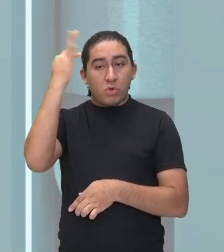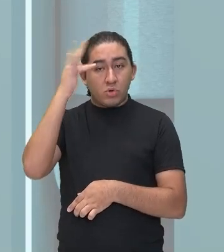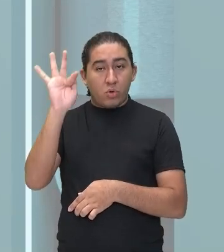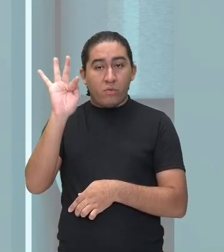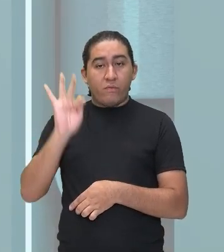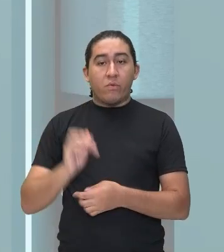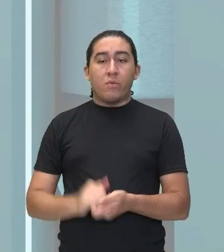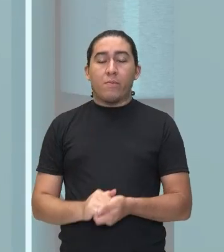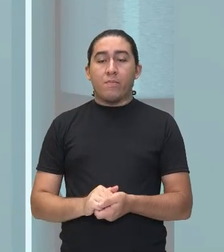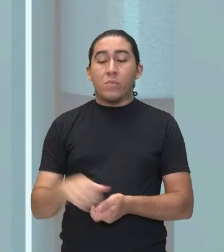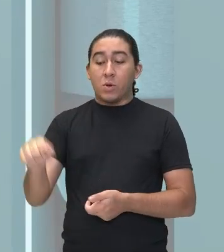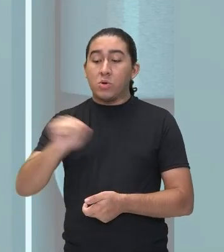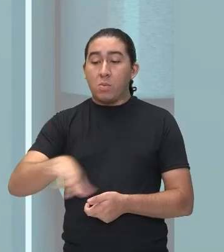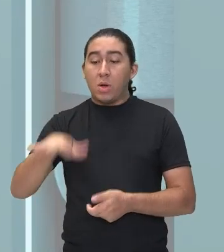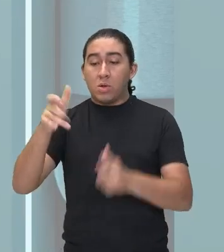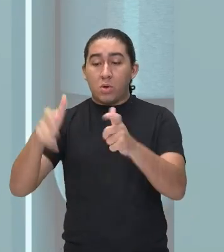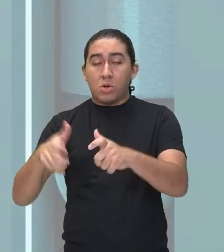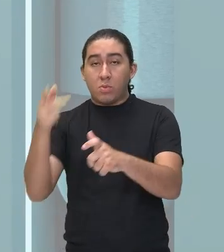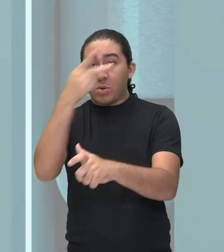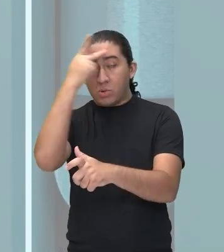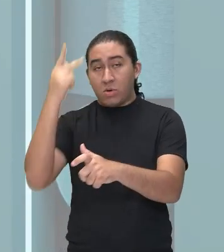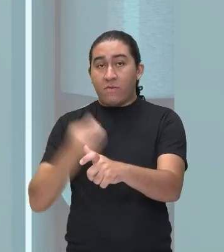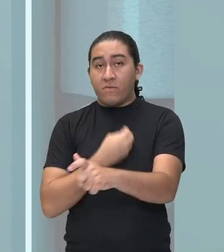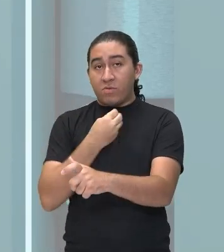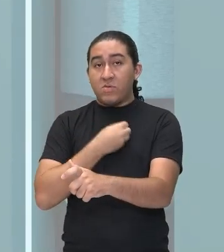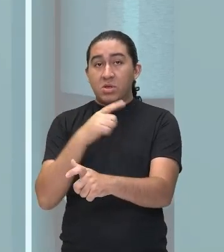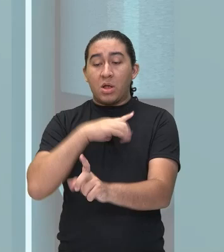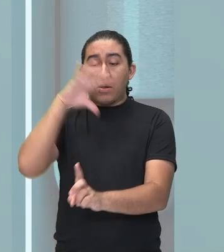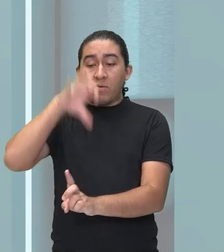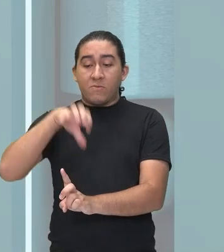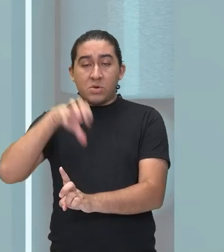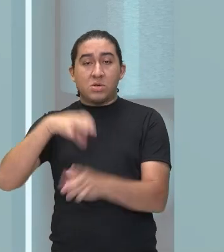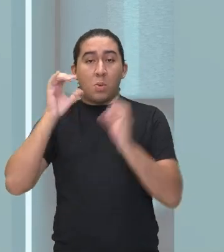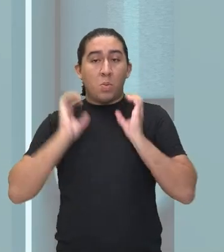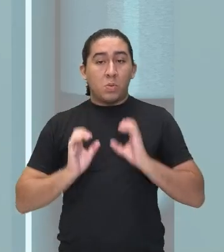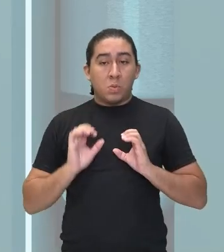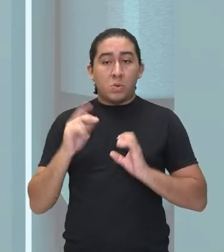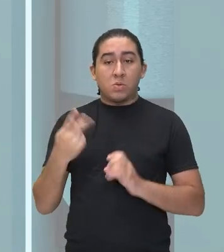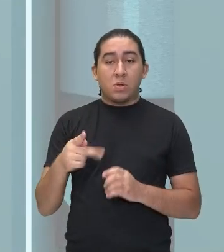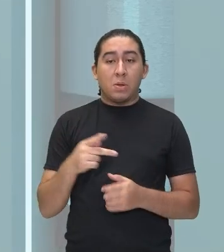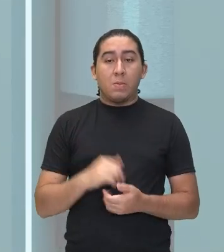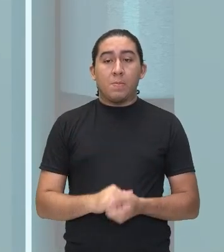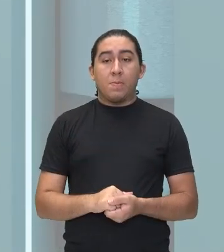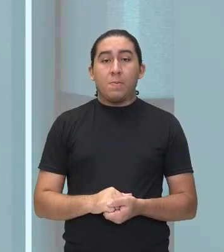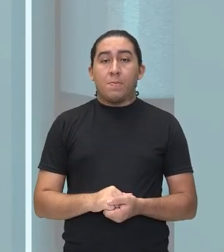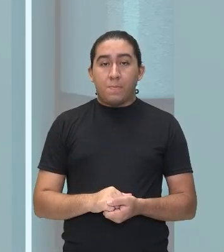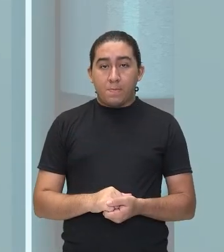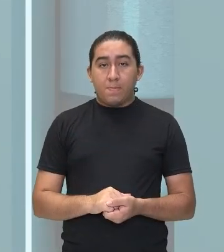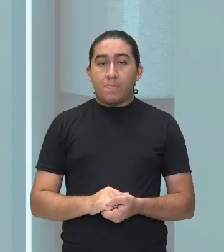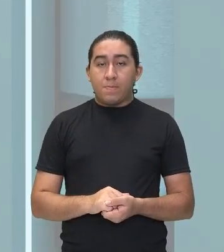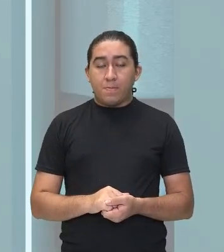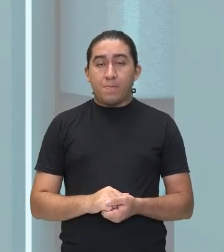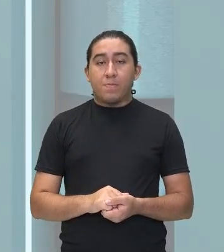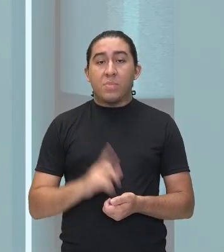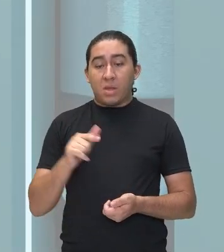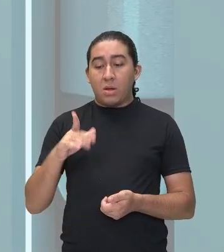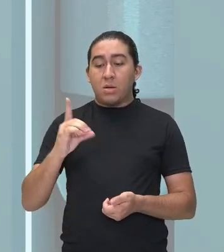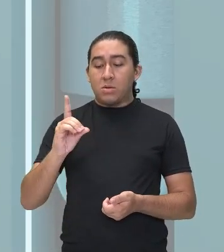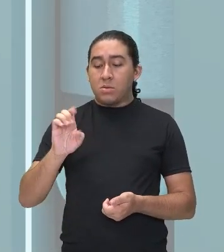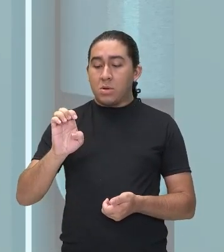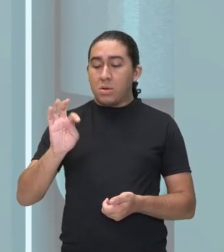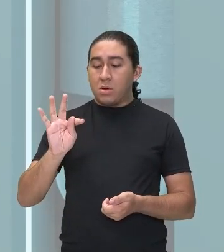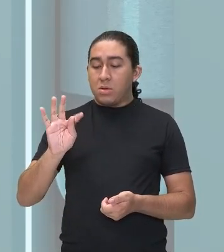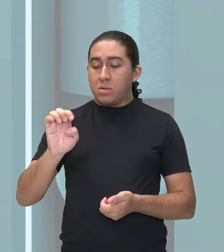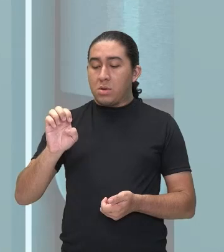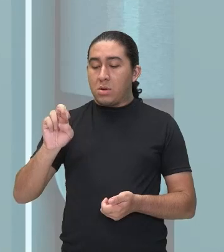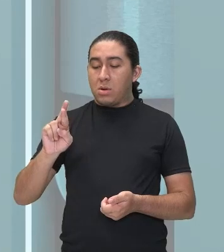o meio onde a pessoa vive vai influenciar o seu comportamento. Então, isto é determinismo. O positivismo,